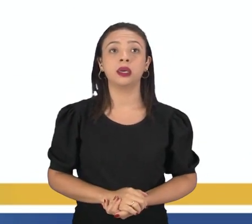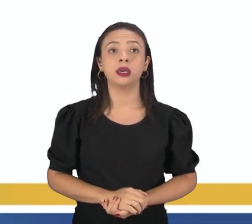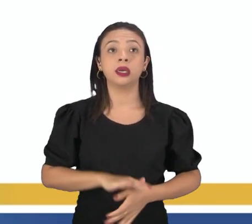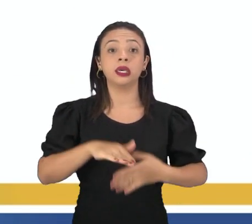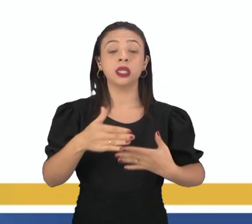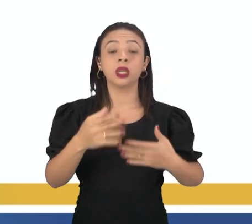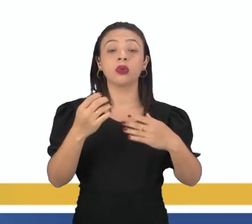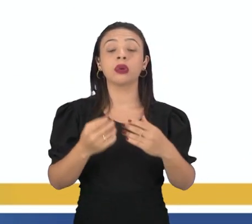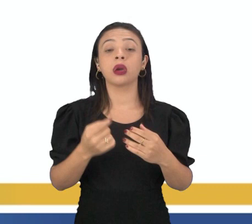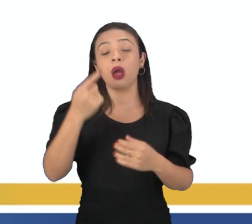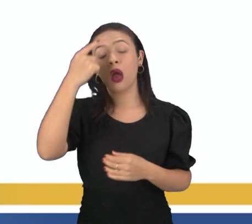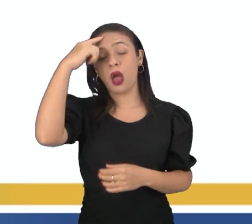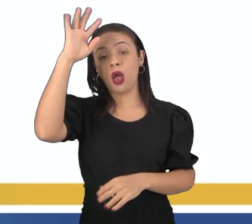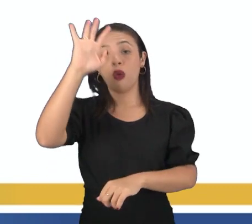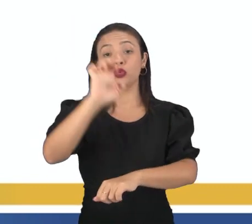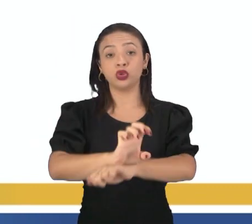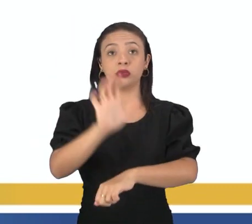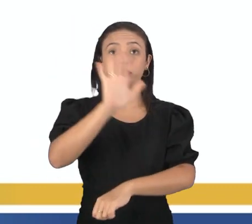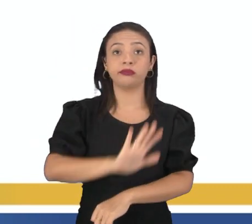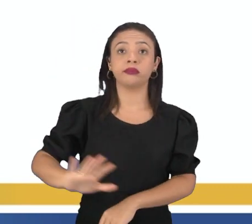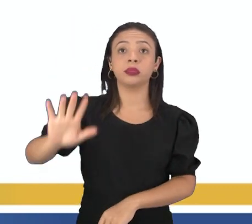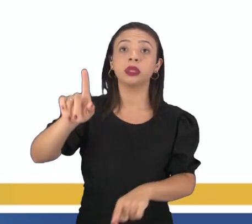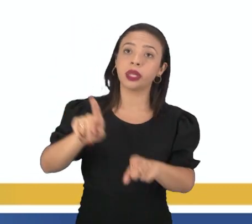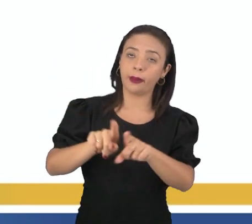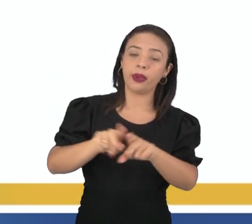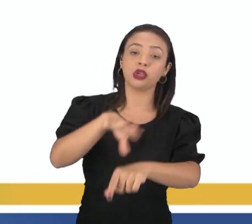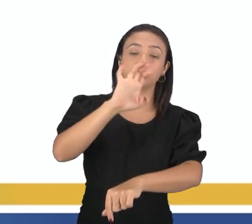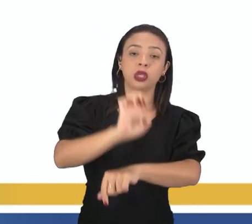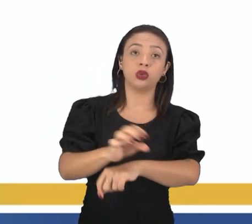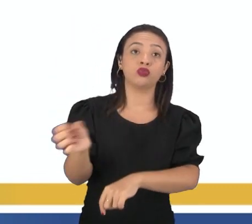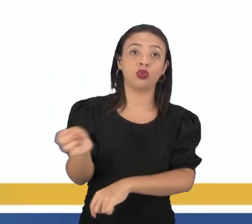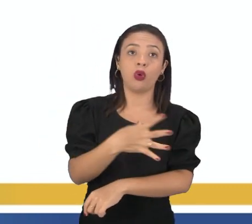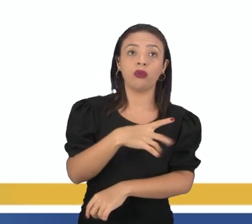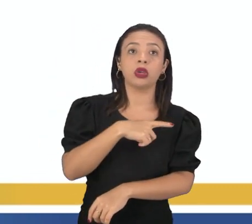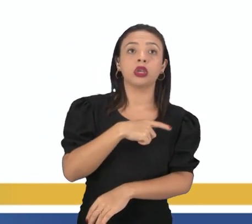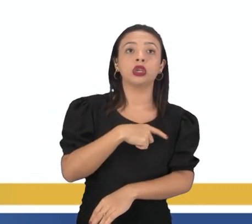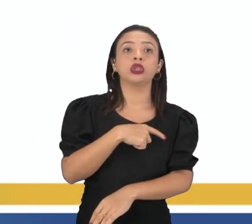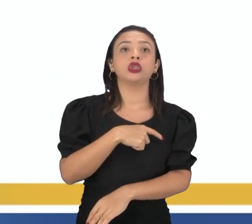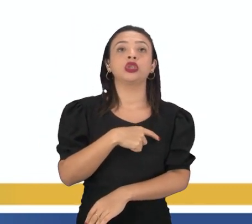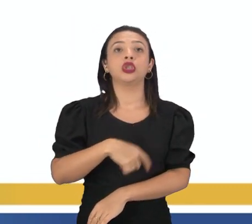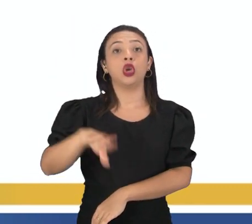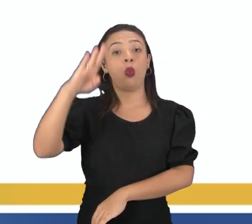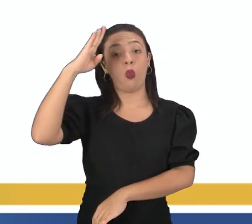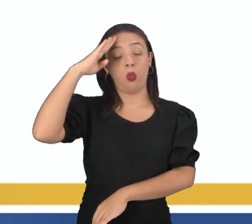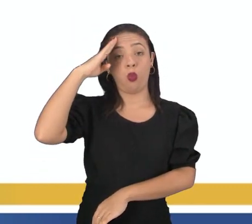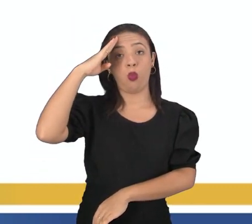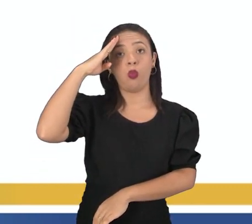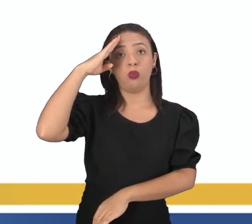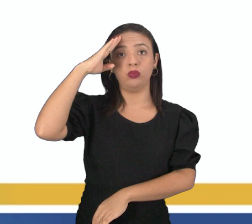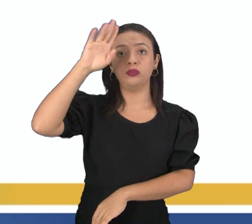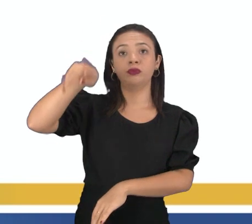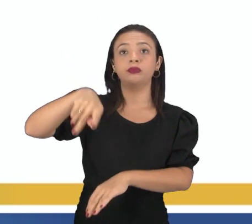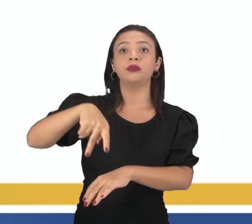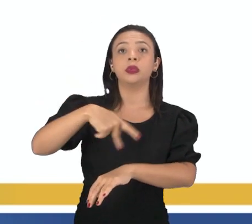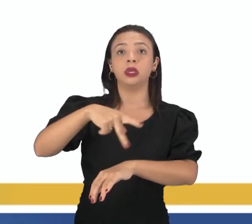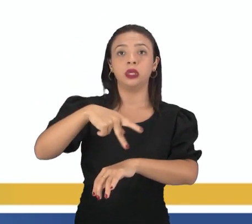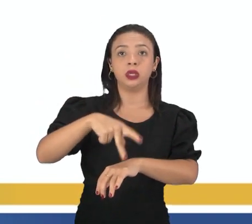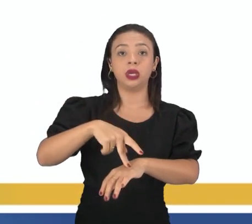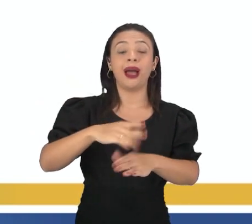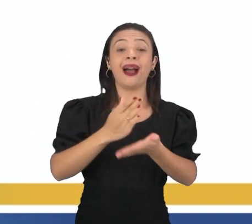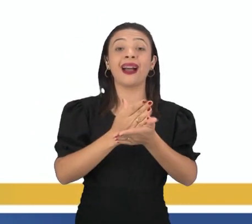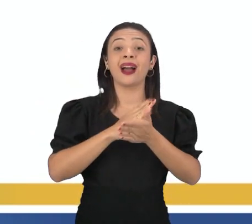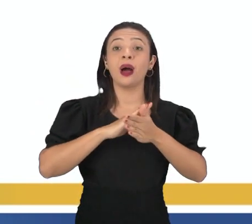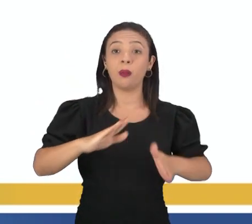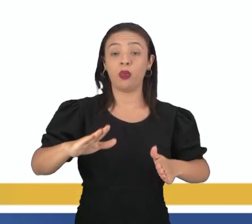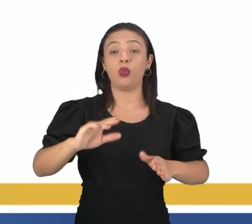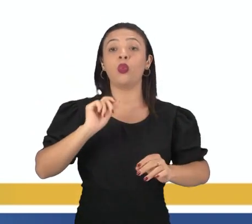Estados Nacionais, também chamado de Estado Moderno, com fronteiras definidas em um exército nacional, com o fim dos exércitos